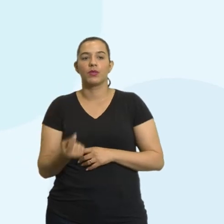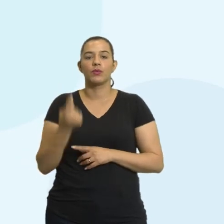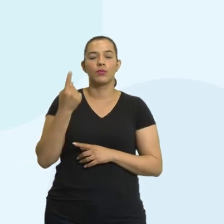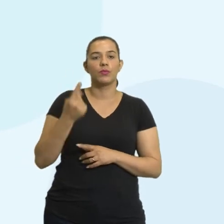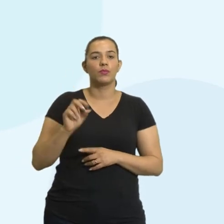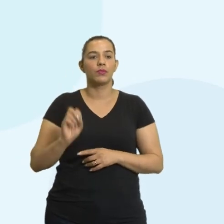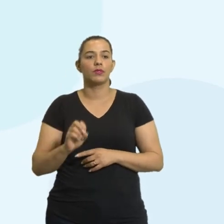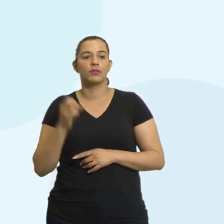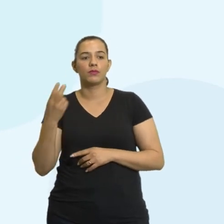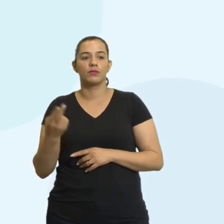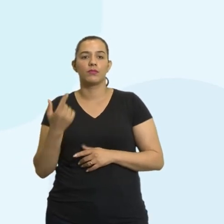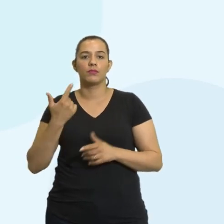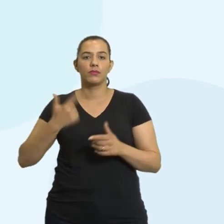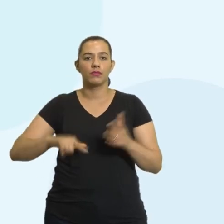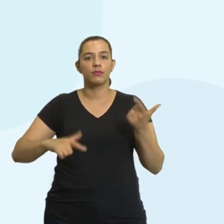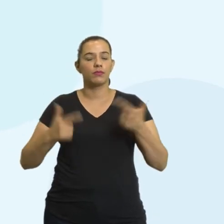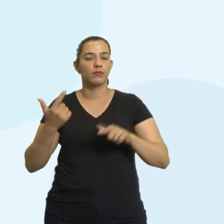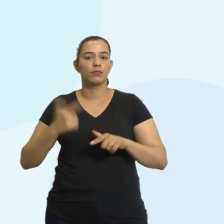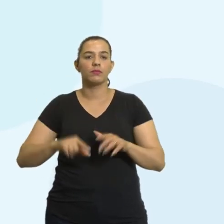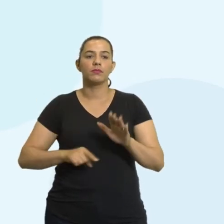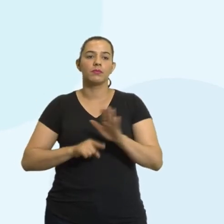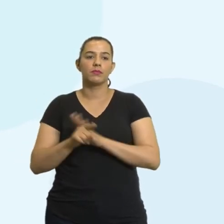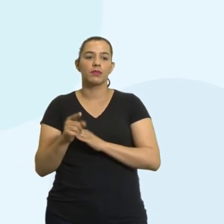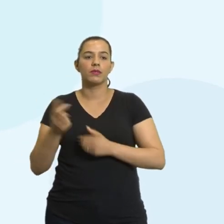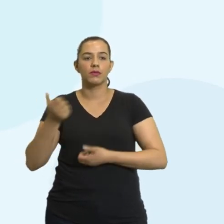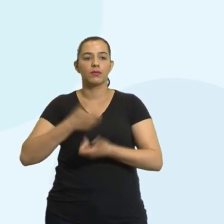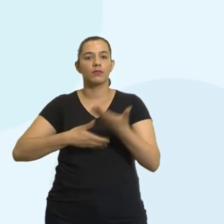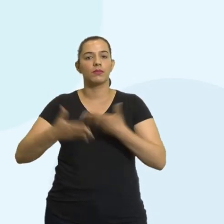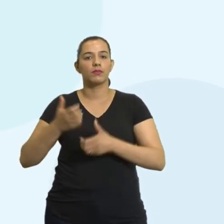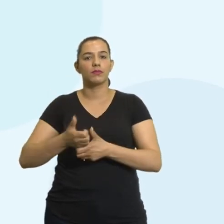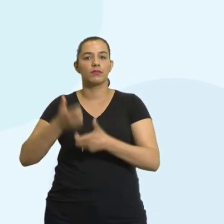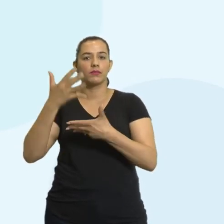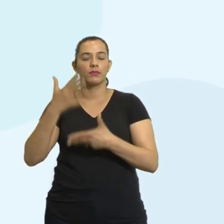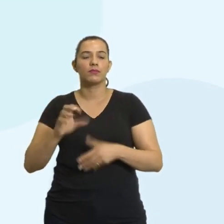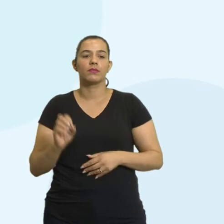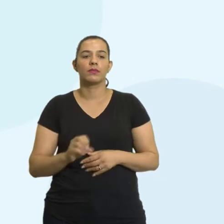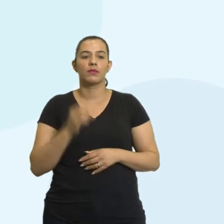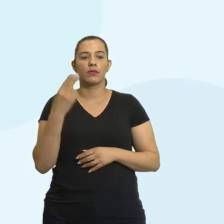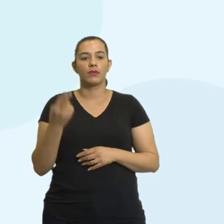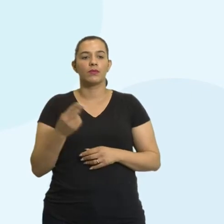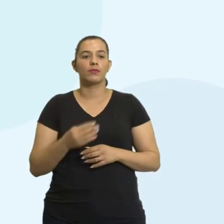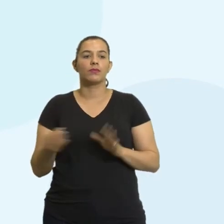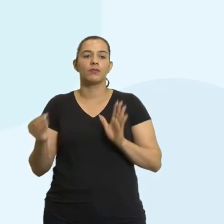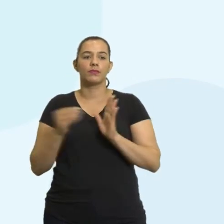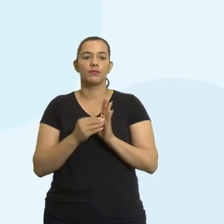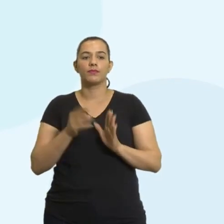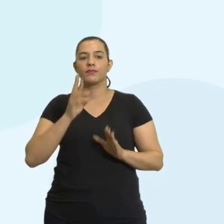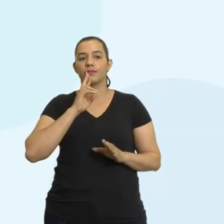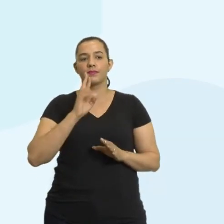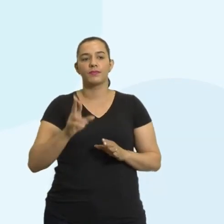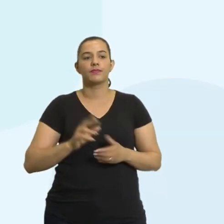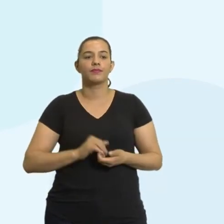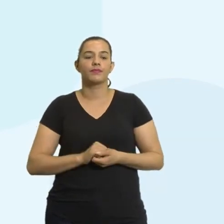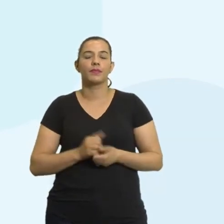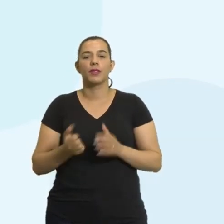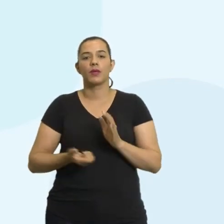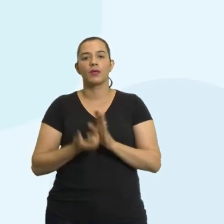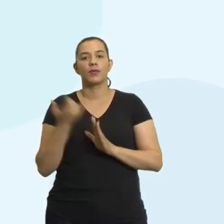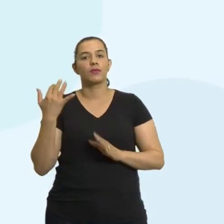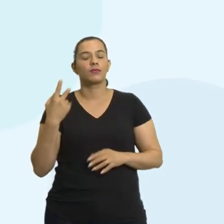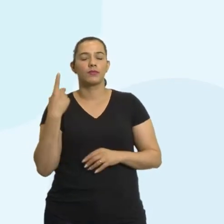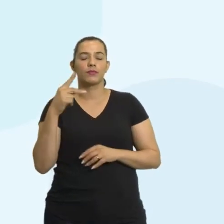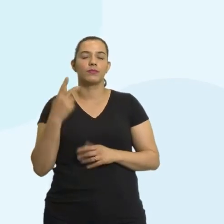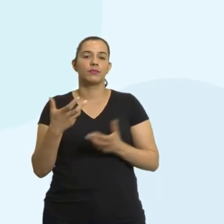né? Pergunta, compartilhar com a gente no chat, ou podem responder quantas vocês